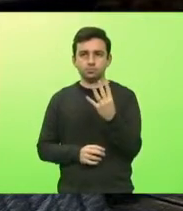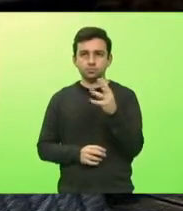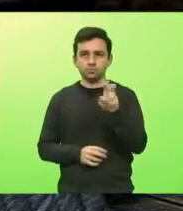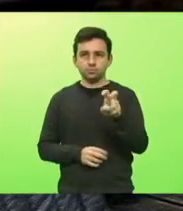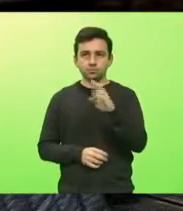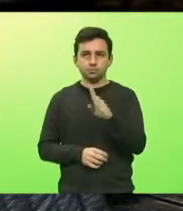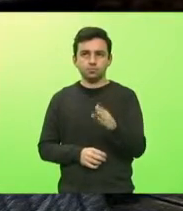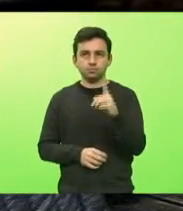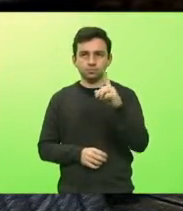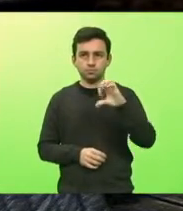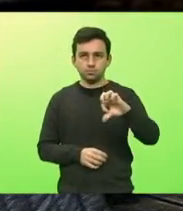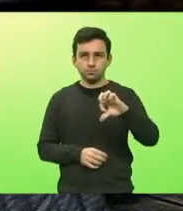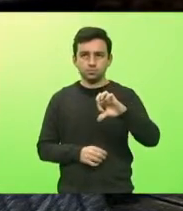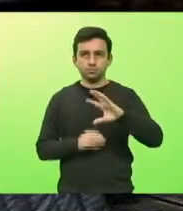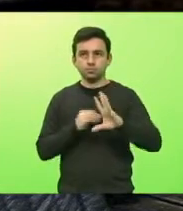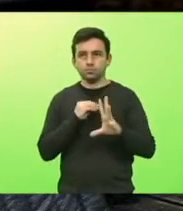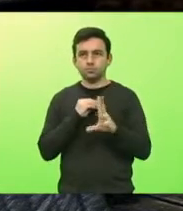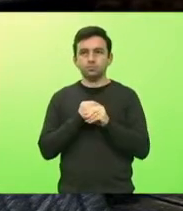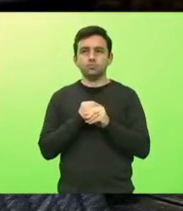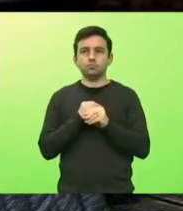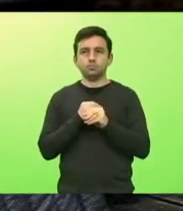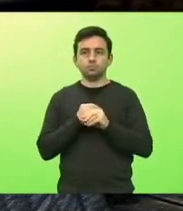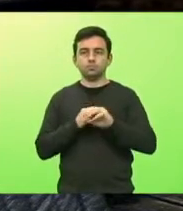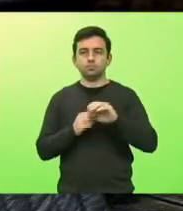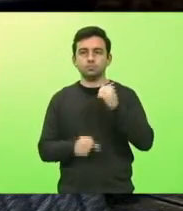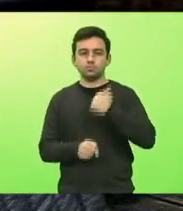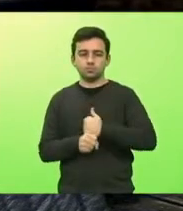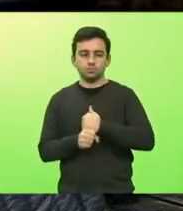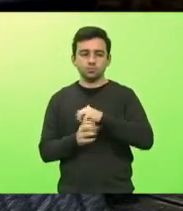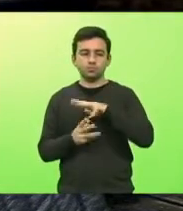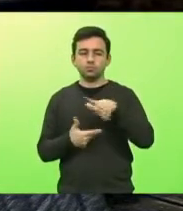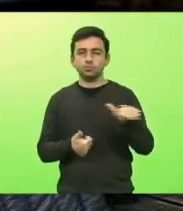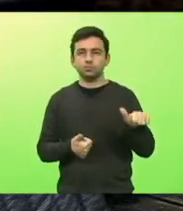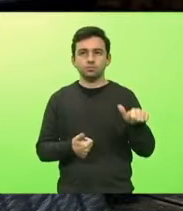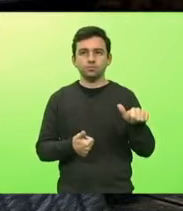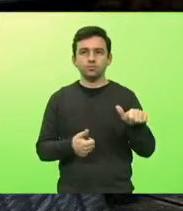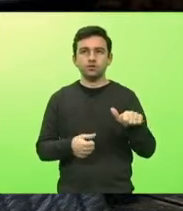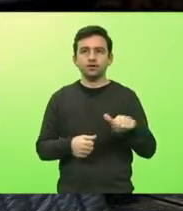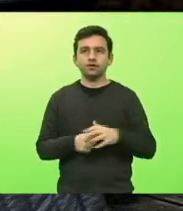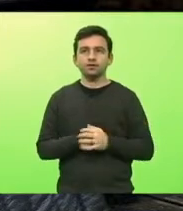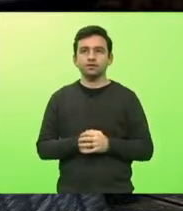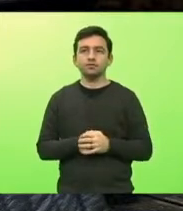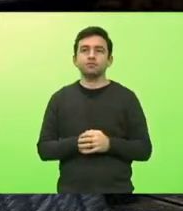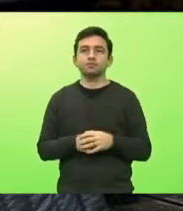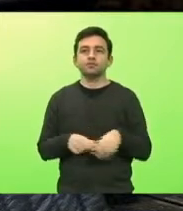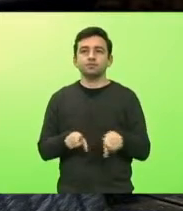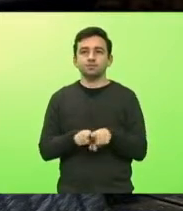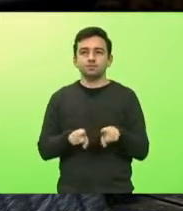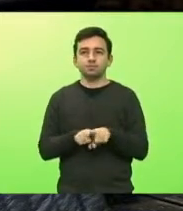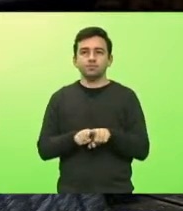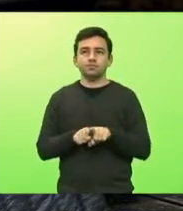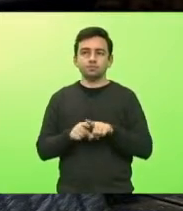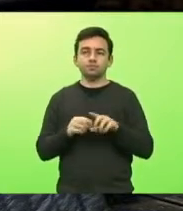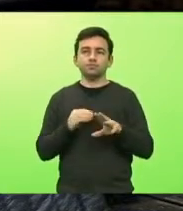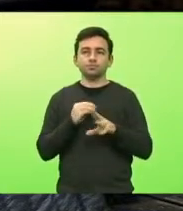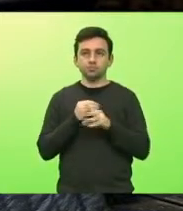345/2019, com emenda substitutiva global. Foi aprovado em primeiro turno, pelo processo nominal, o projeto de lei complementar número